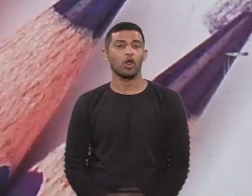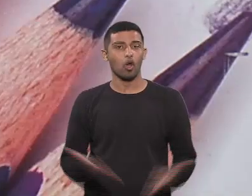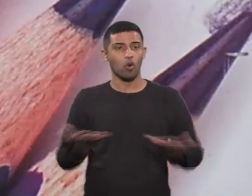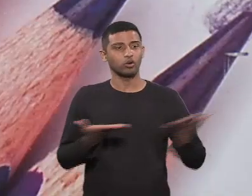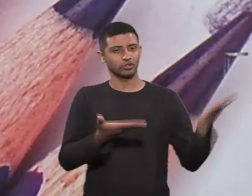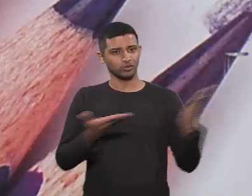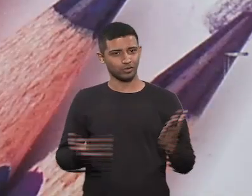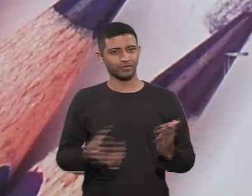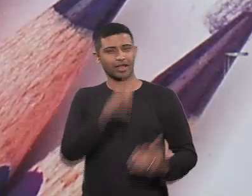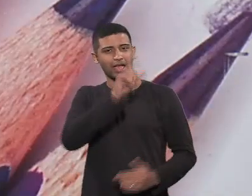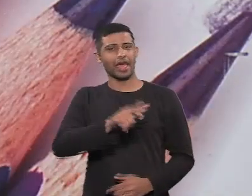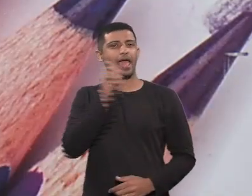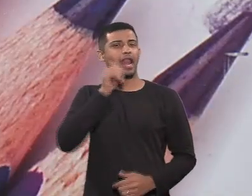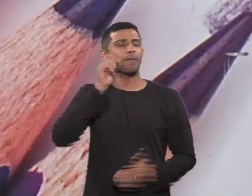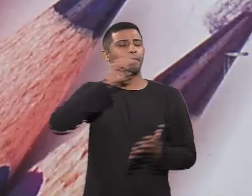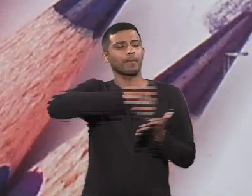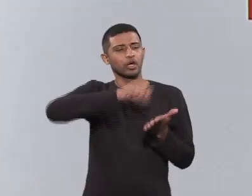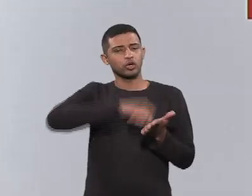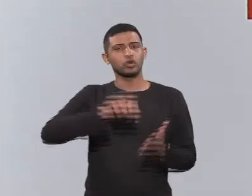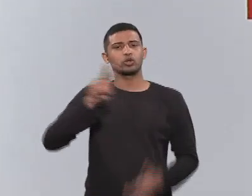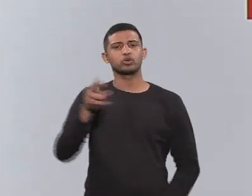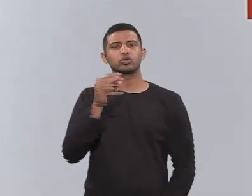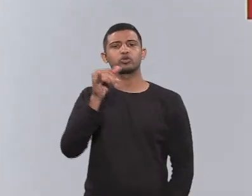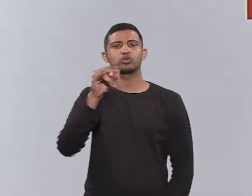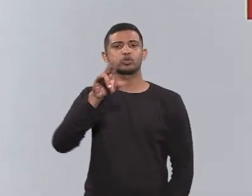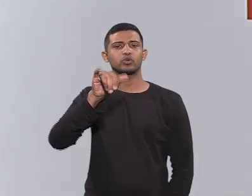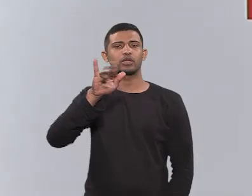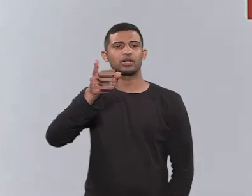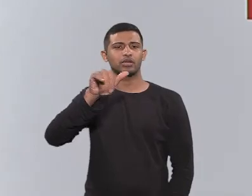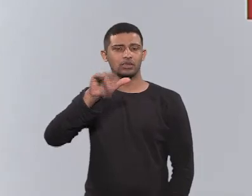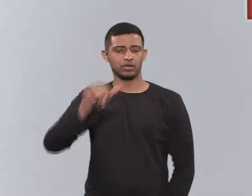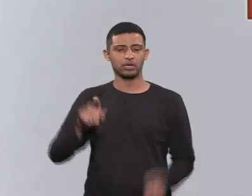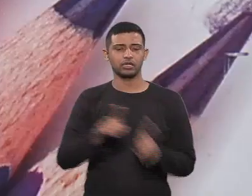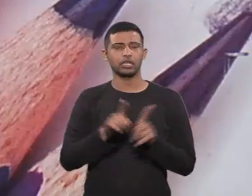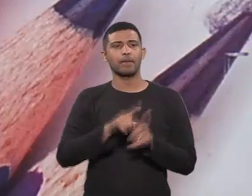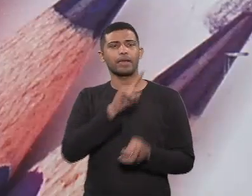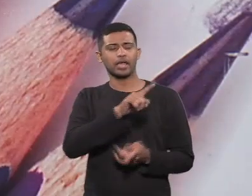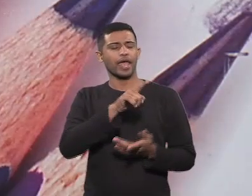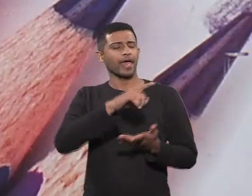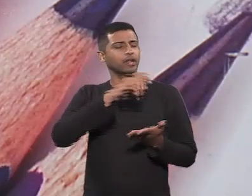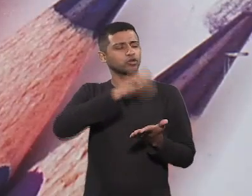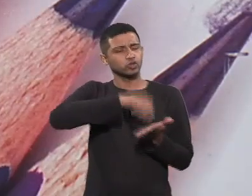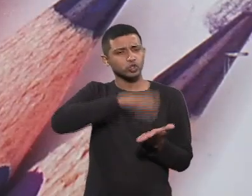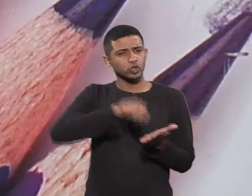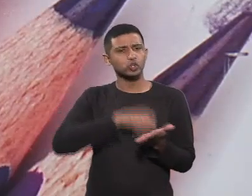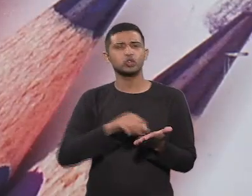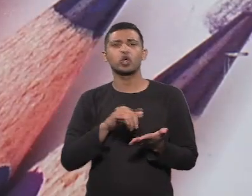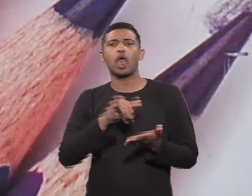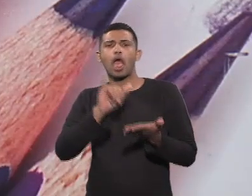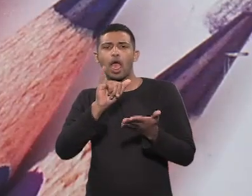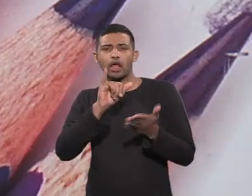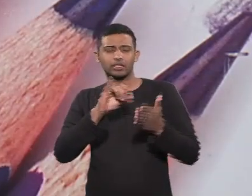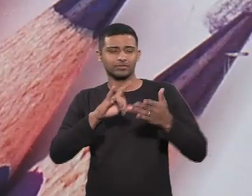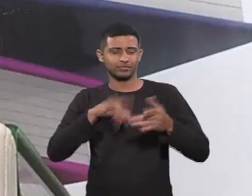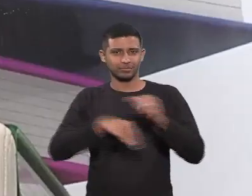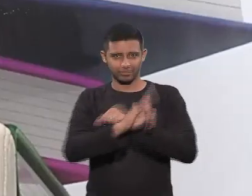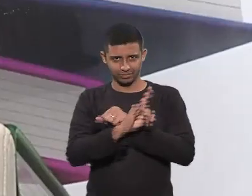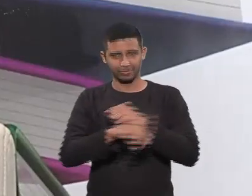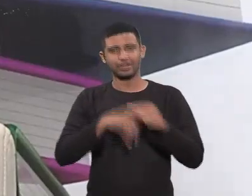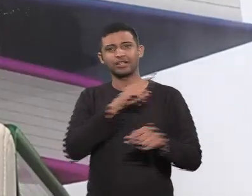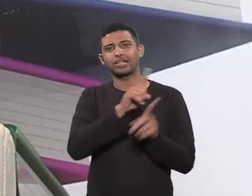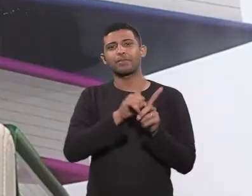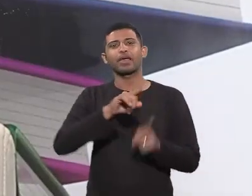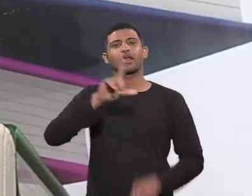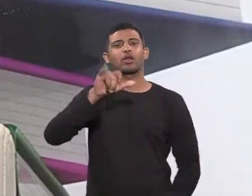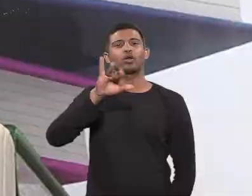Minhas convidadas são a escritora Juliana Lessa, a escritora, designer e ilustradora Luciana